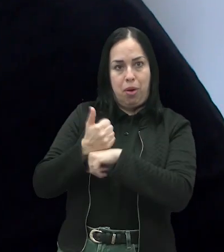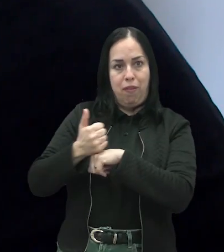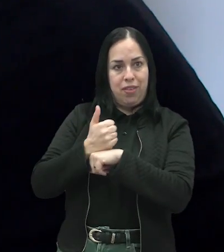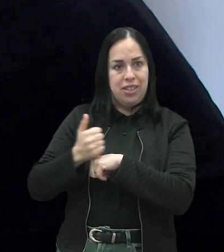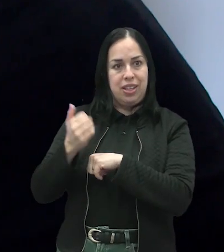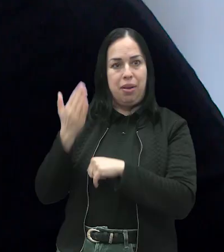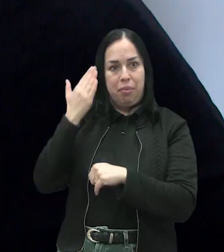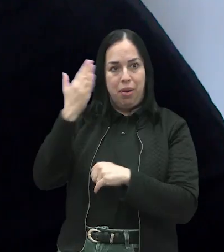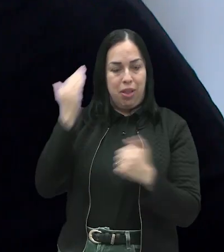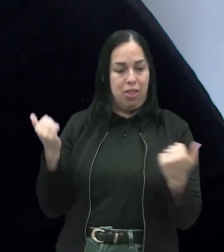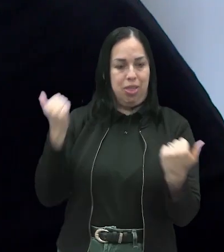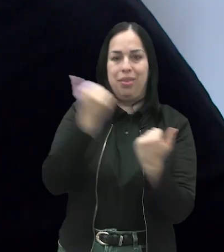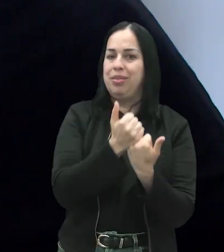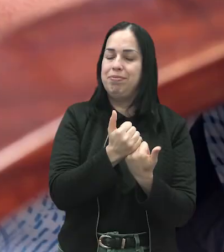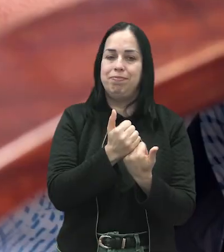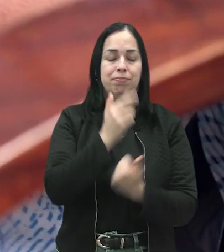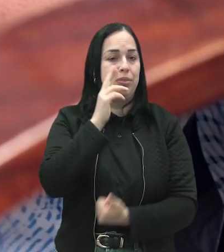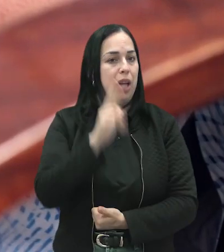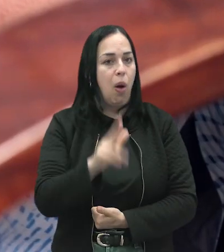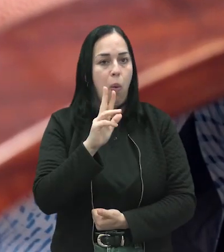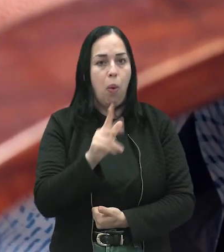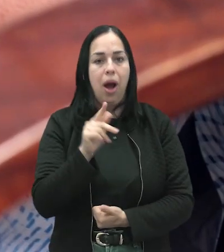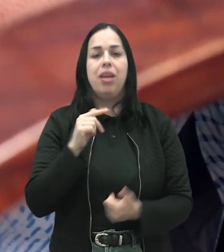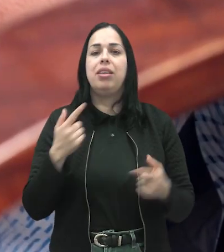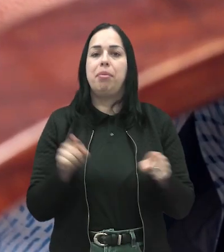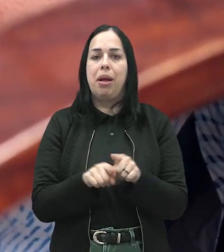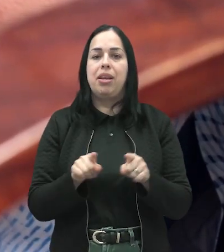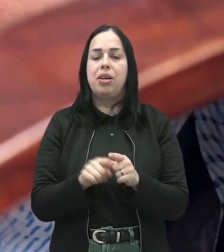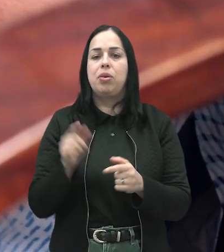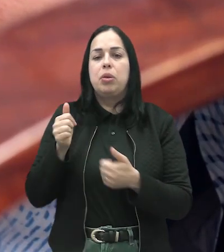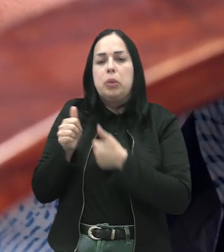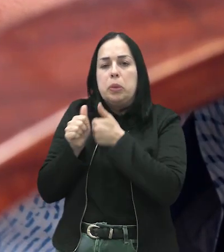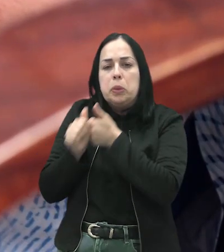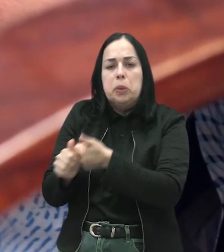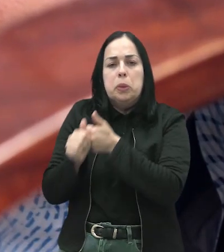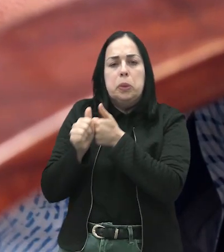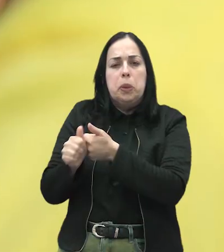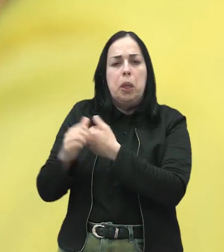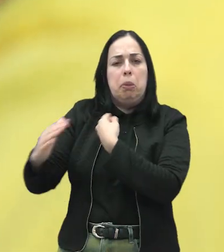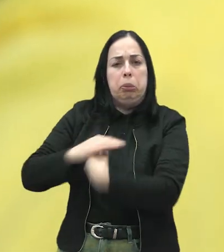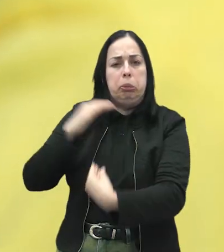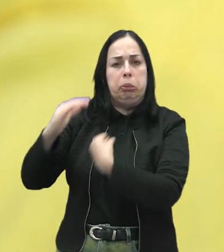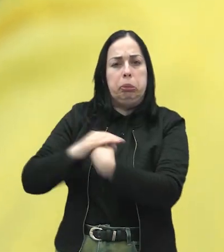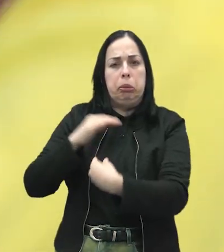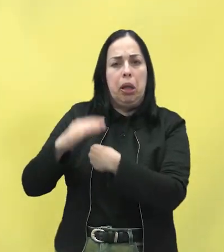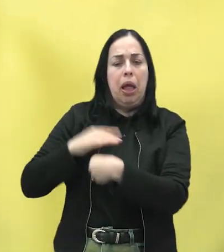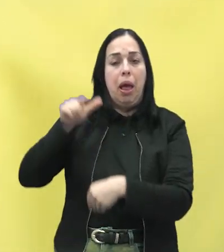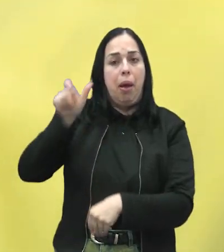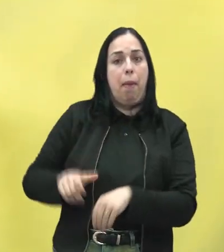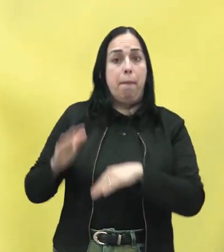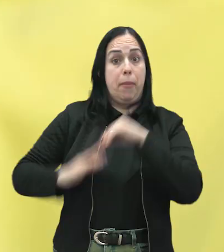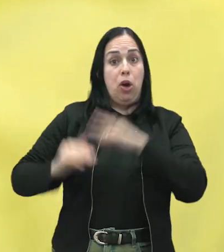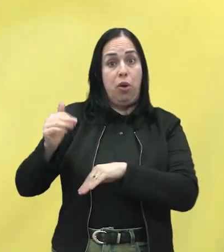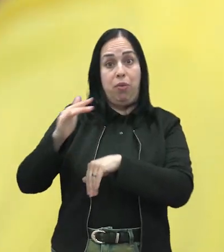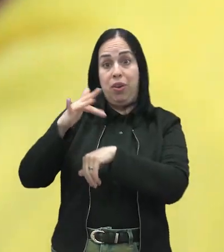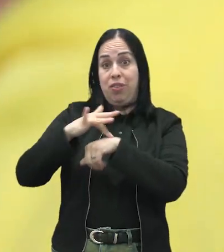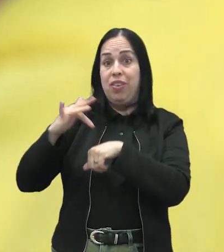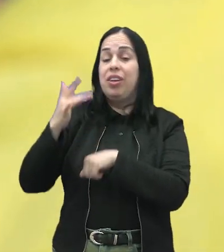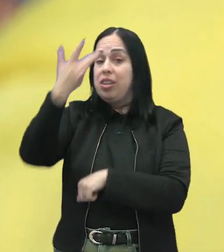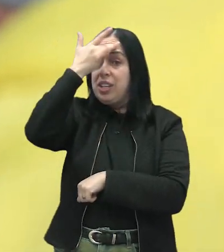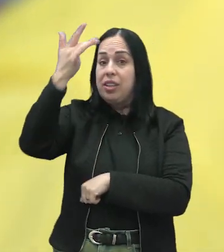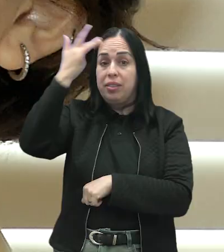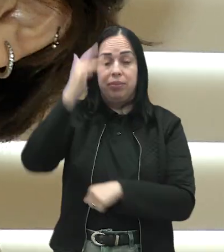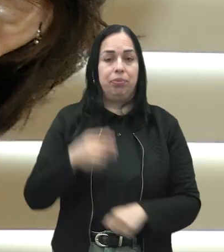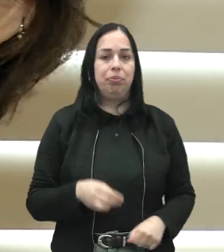vínculo humano e o olhar clínico. O acompanhamento psicológico costuma ser longo e deve ser mediado por profissionais da